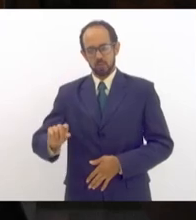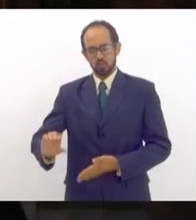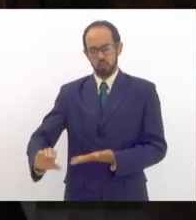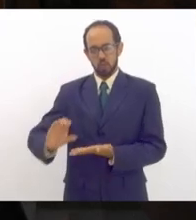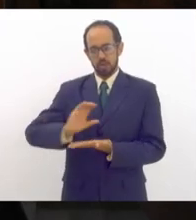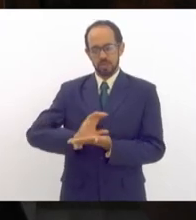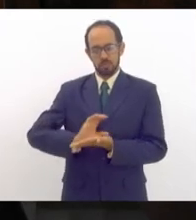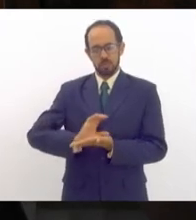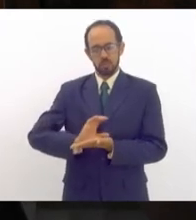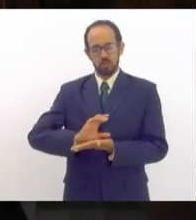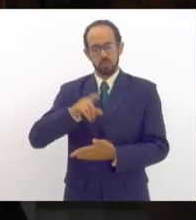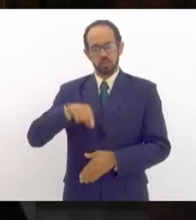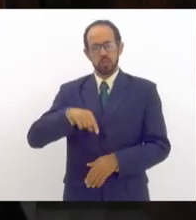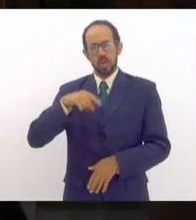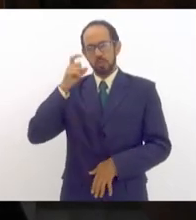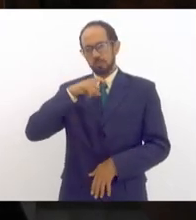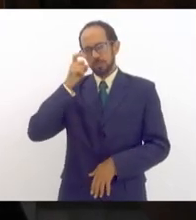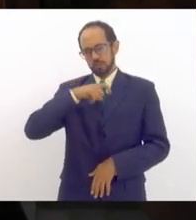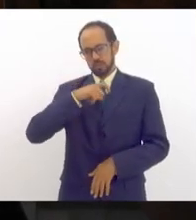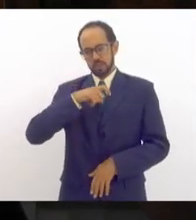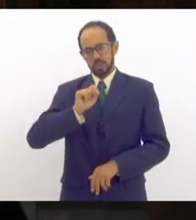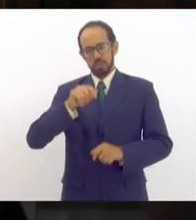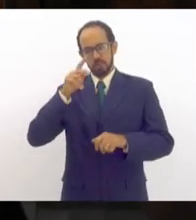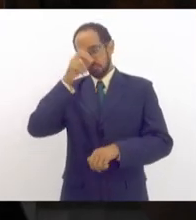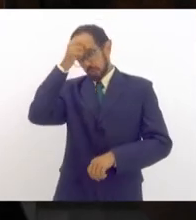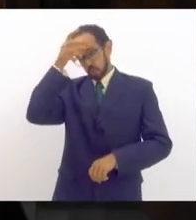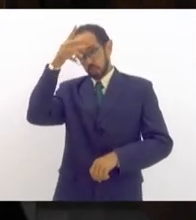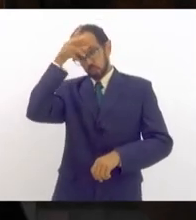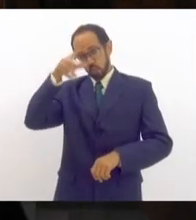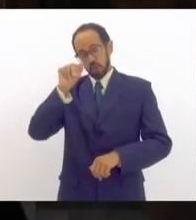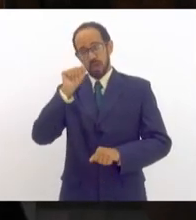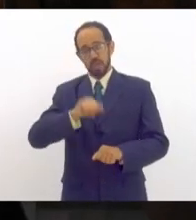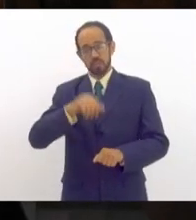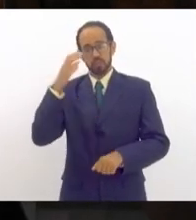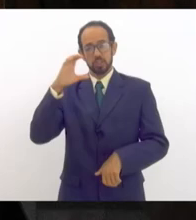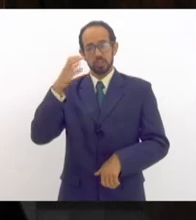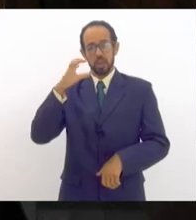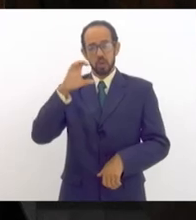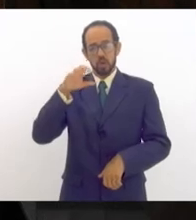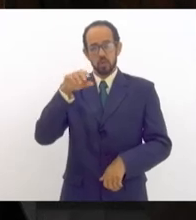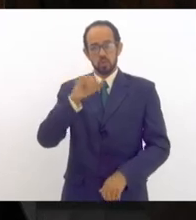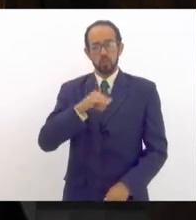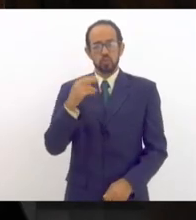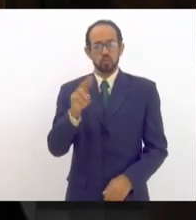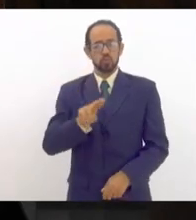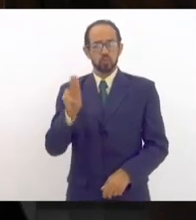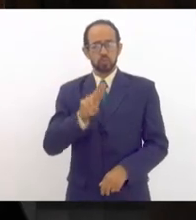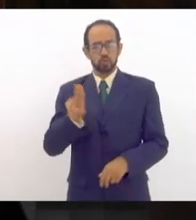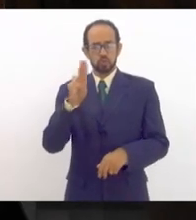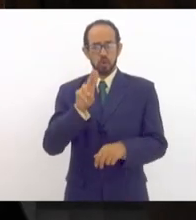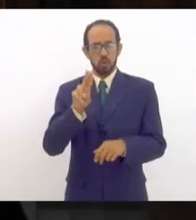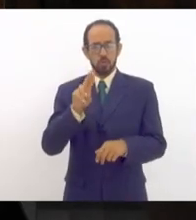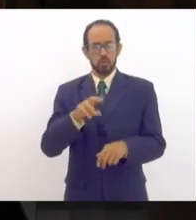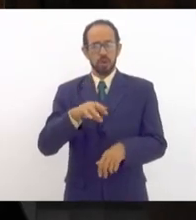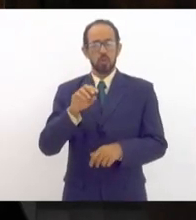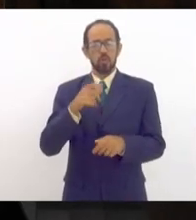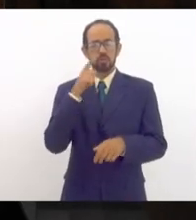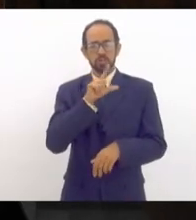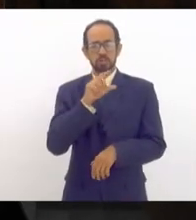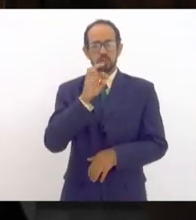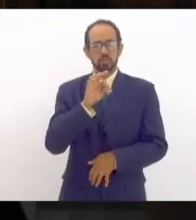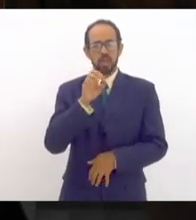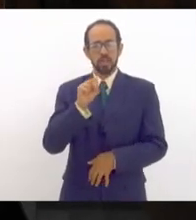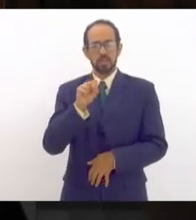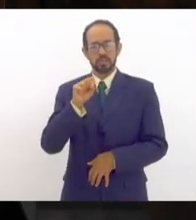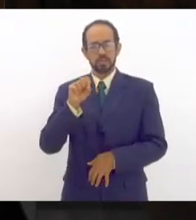prefeitura de Niterói utilizou para conseguir no Superior Tribunal de Justiça a suspensão de um